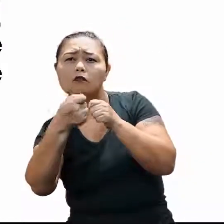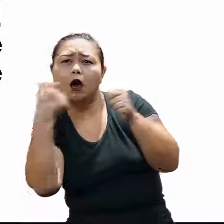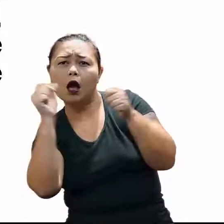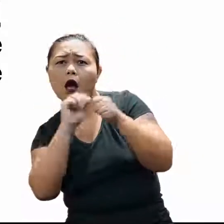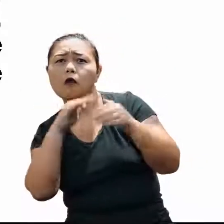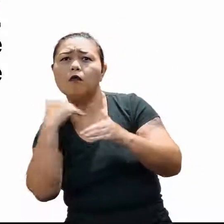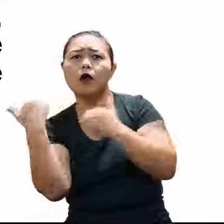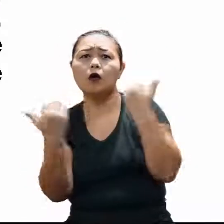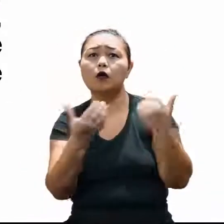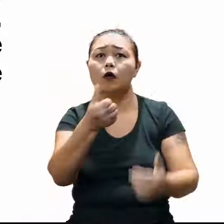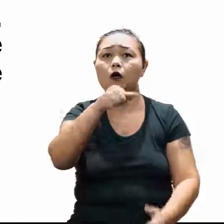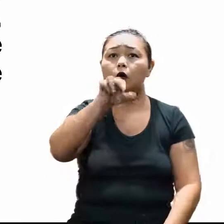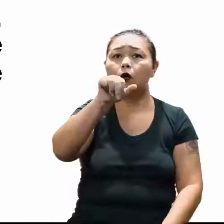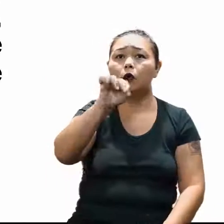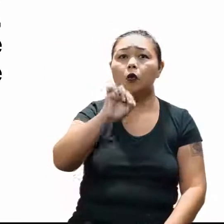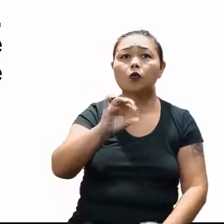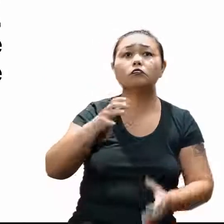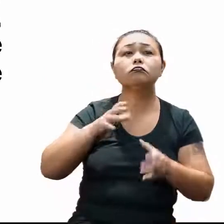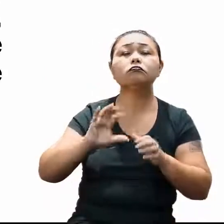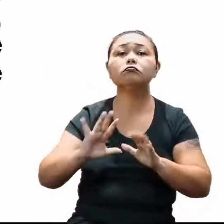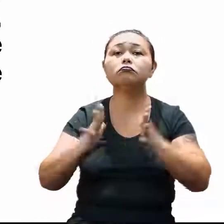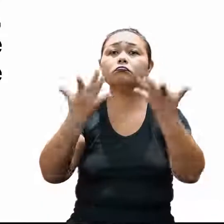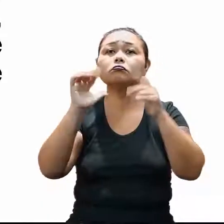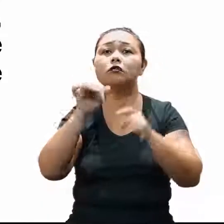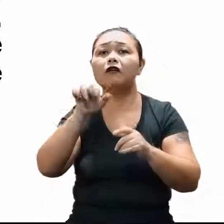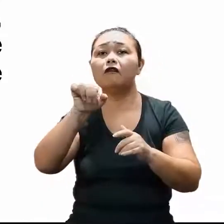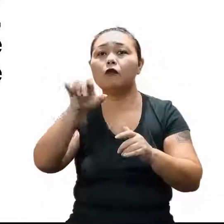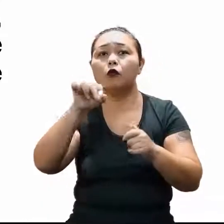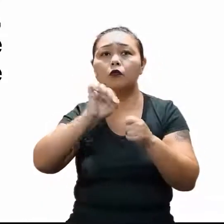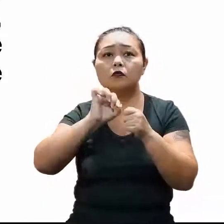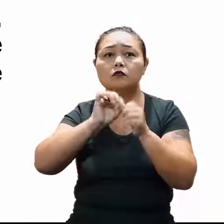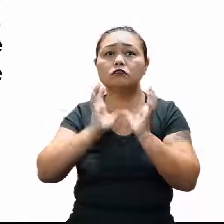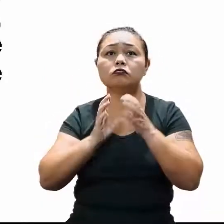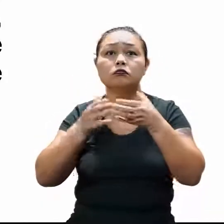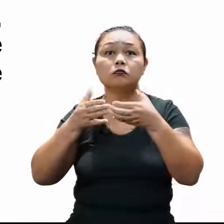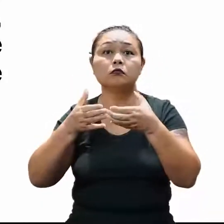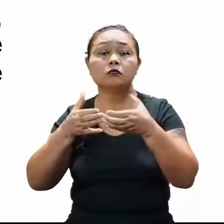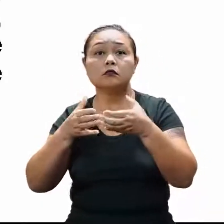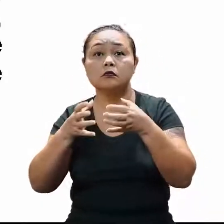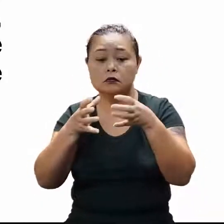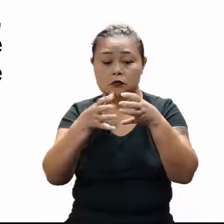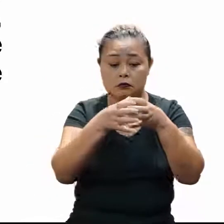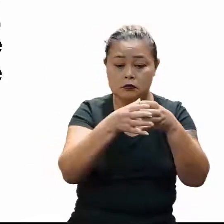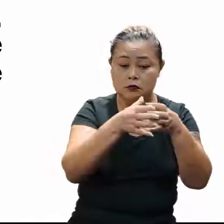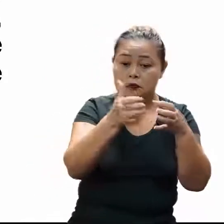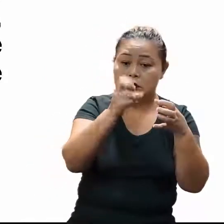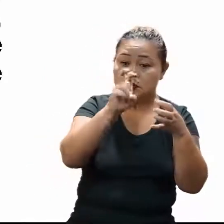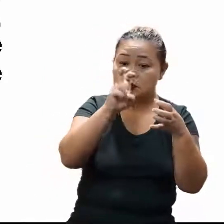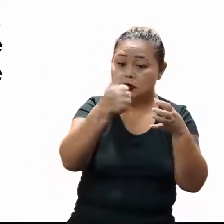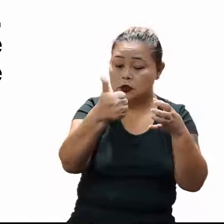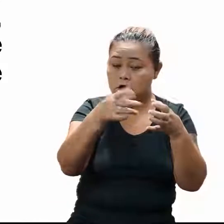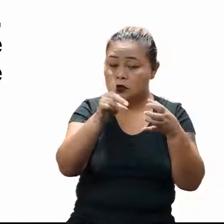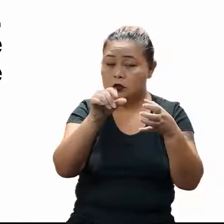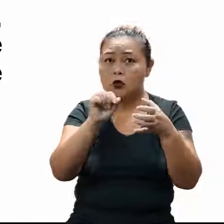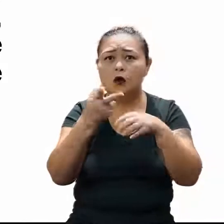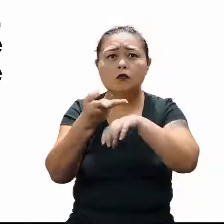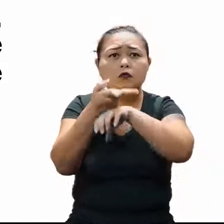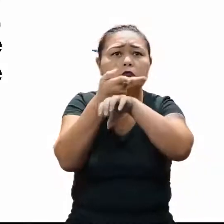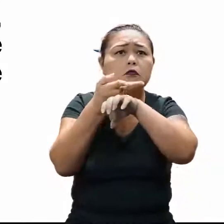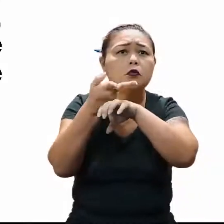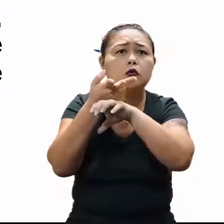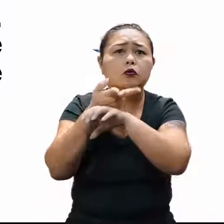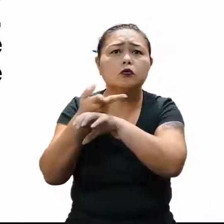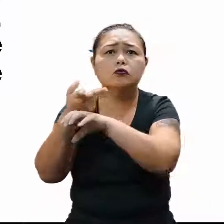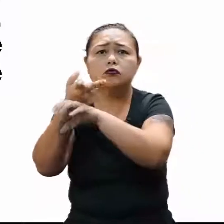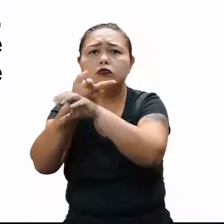Rezeno. Nos campos de comemoração de Floriano, os expedicionários se dividiram em 51 dias procurando